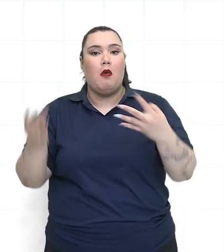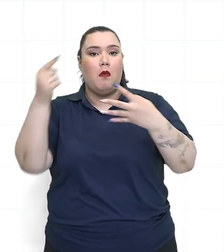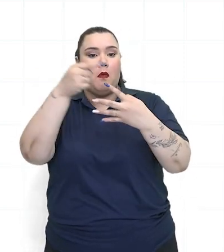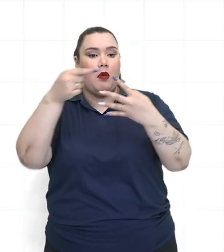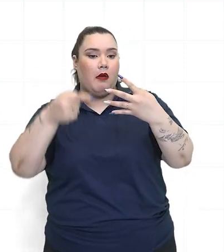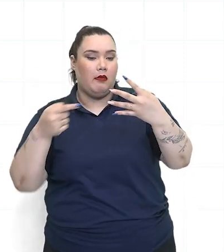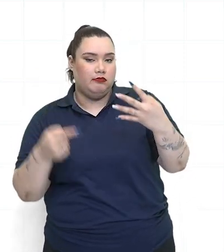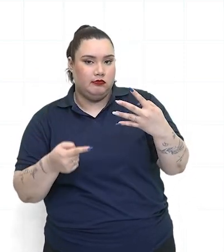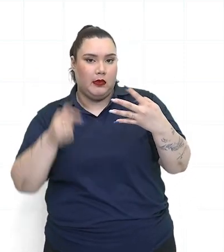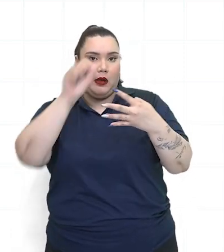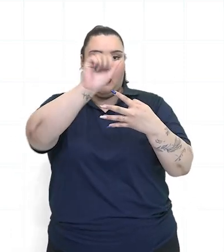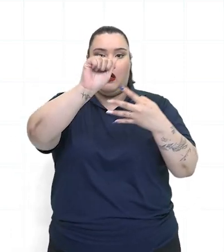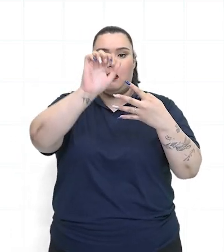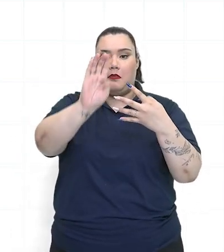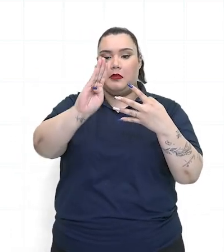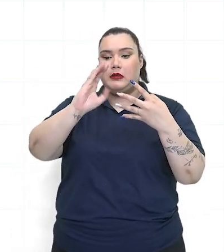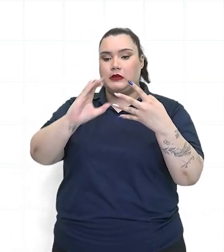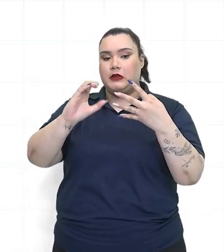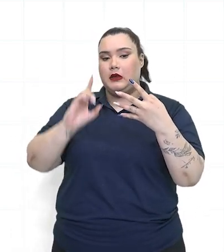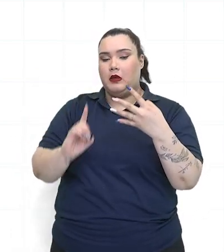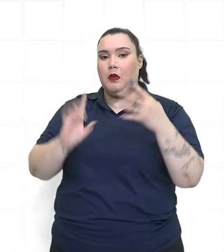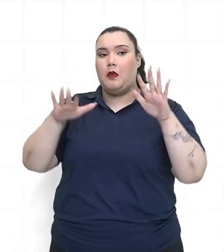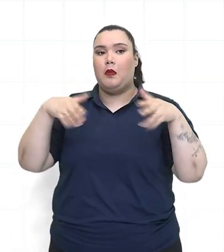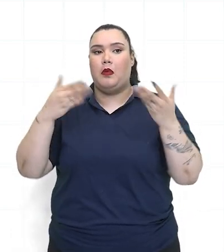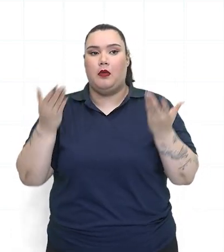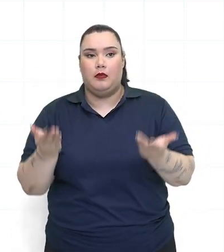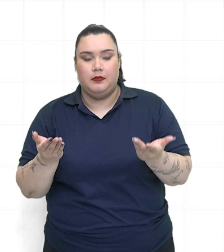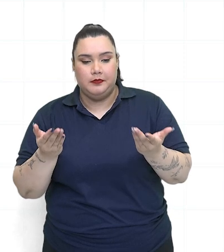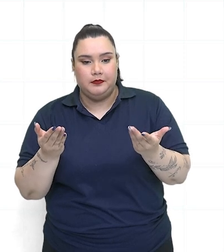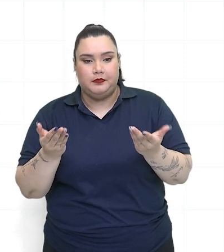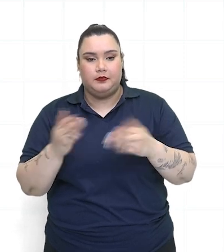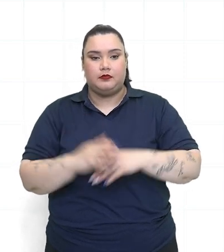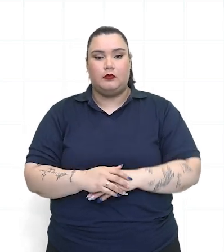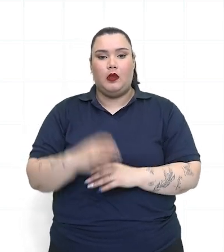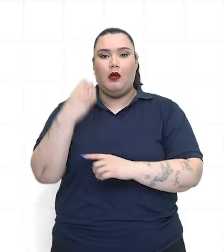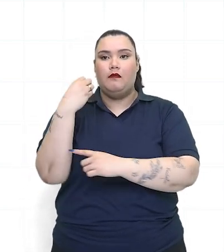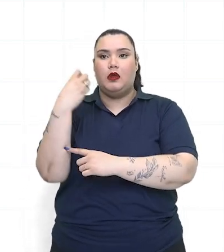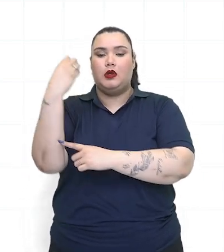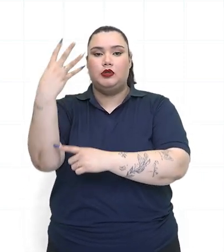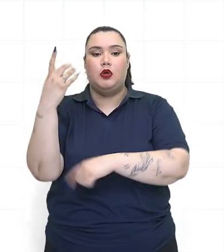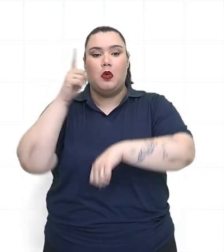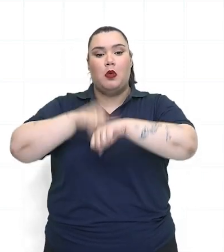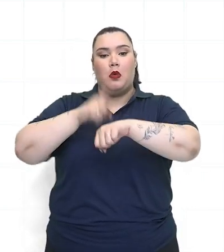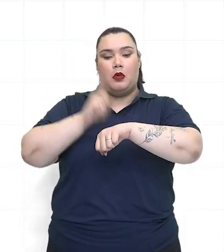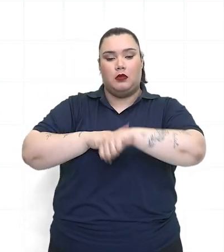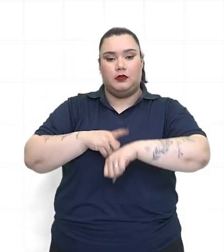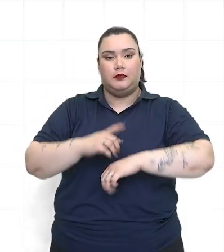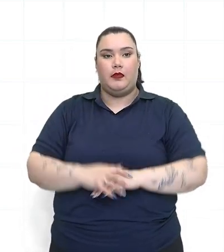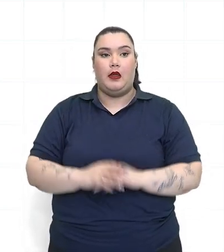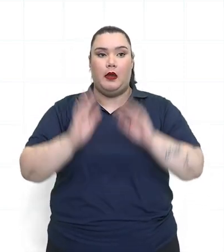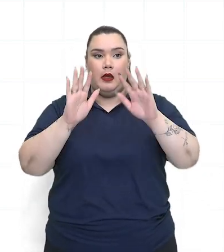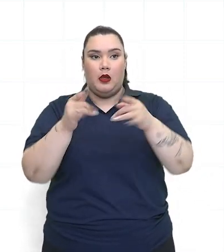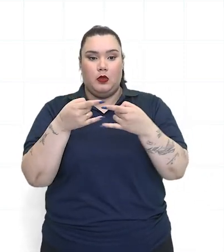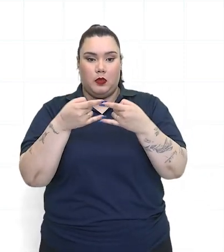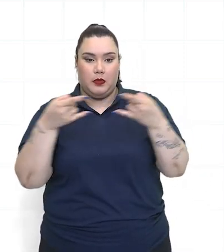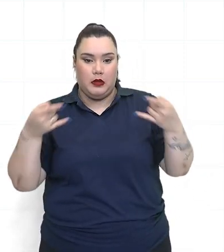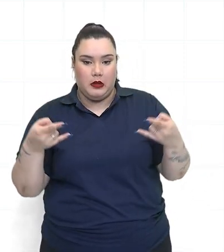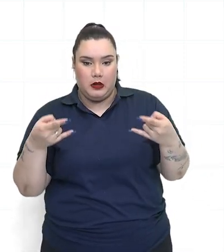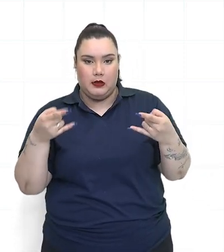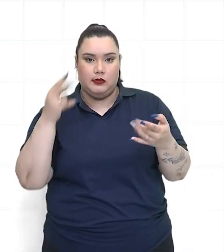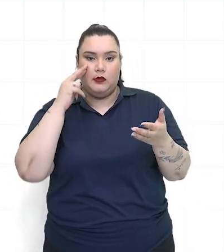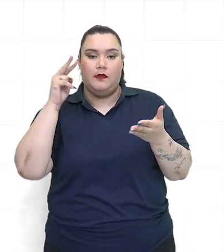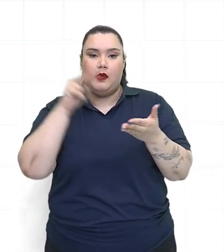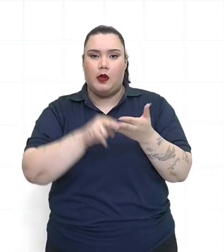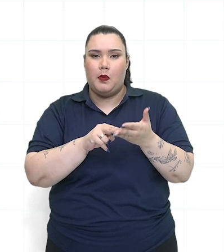é o horário que ele vai iniciar, então, a viagem? No bilhete de passagem, eu